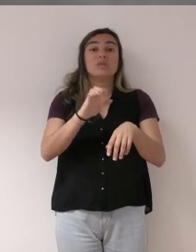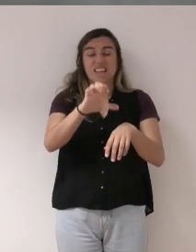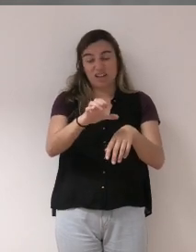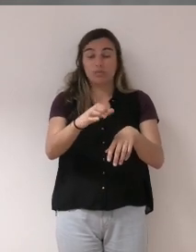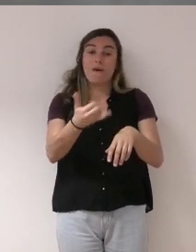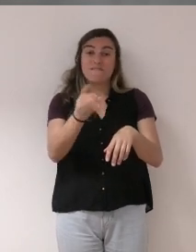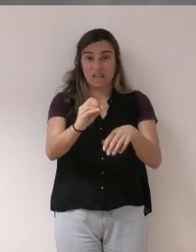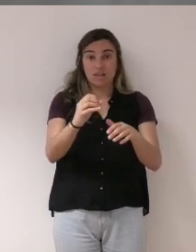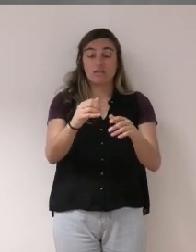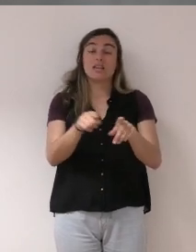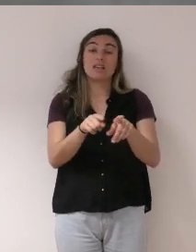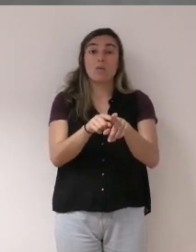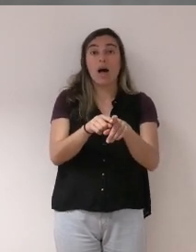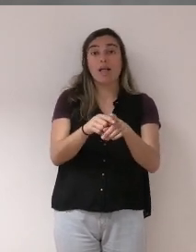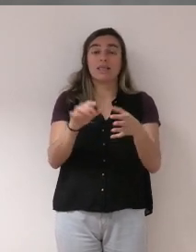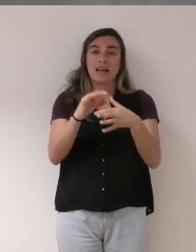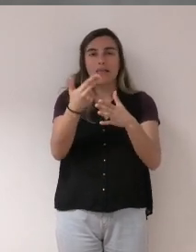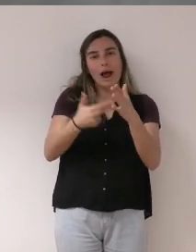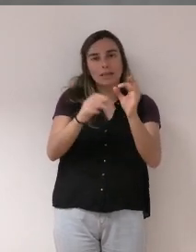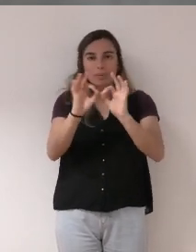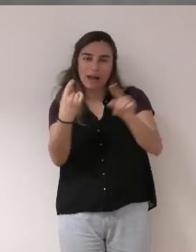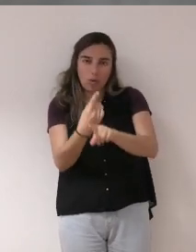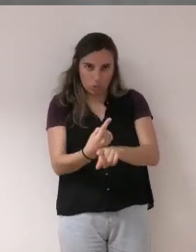plásticas à literatura, etc., etc.,